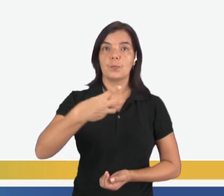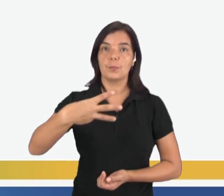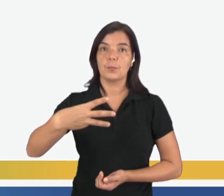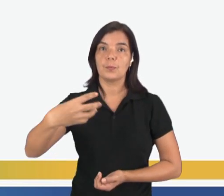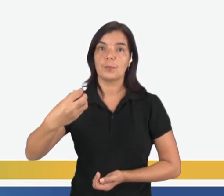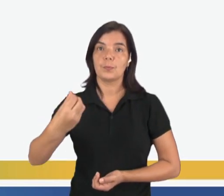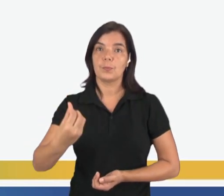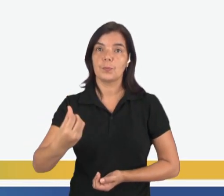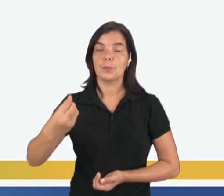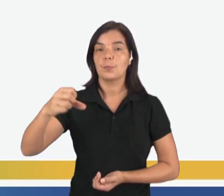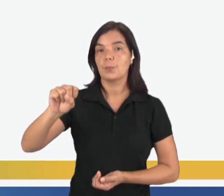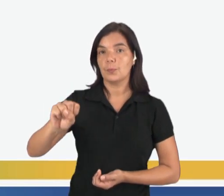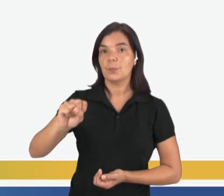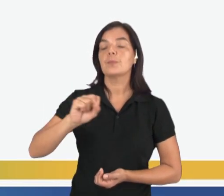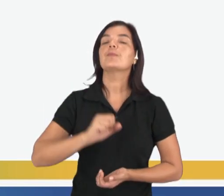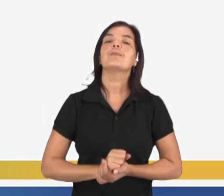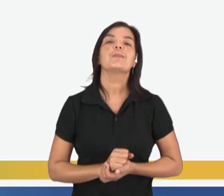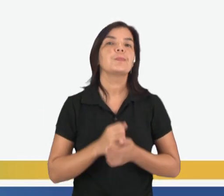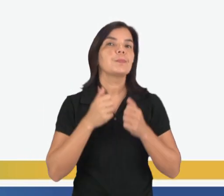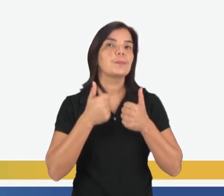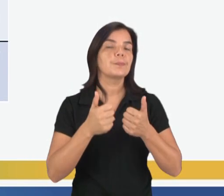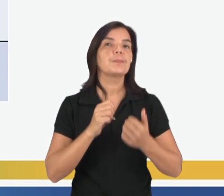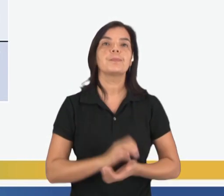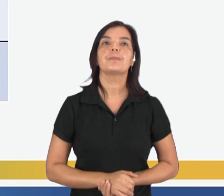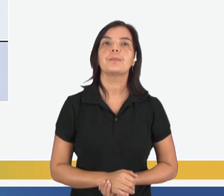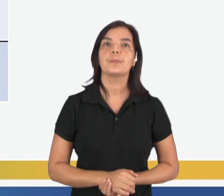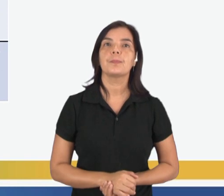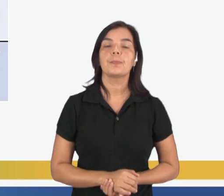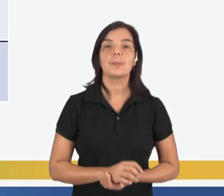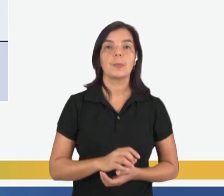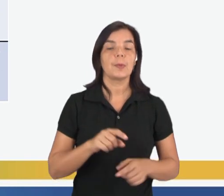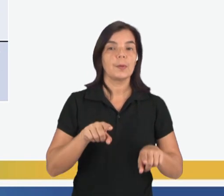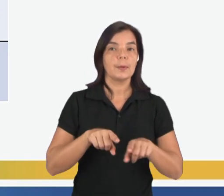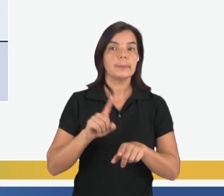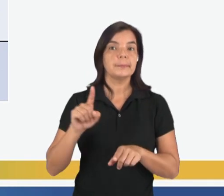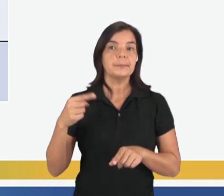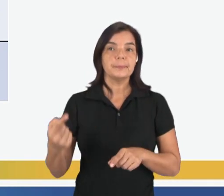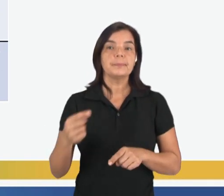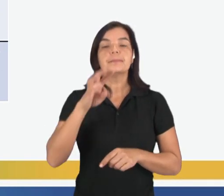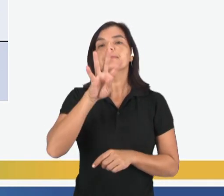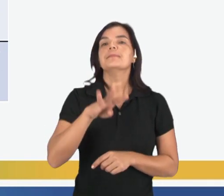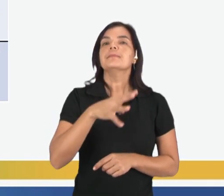3, 6 e 8. Tudo bem? Vamos passar para o próximo.